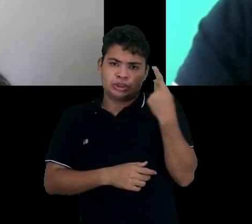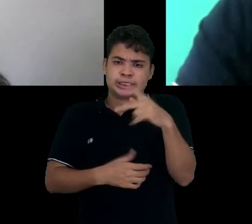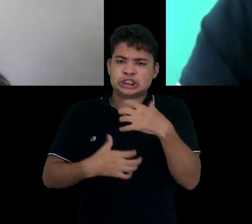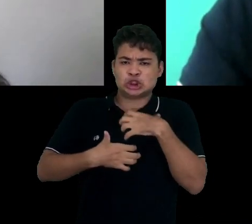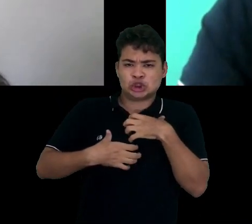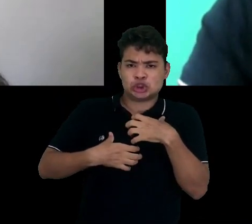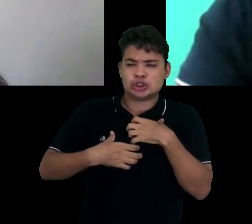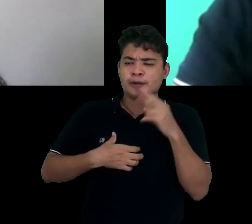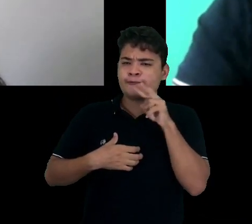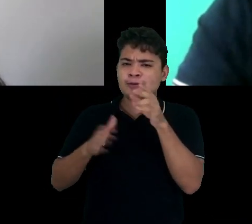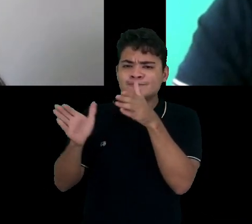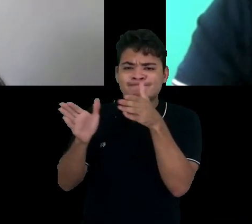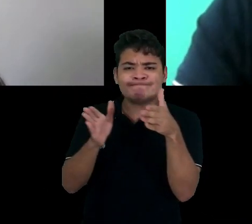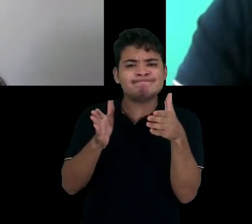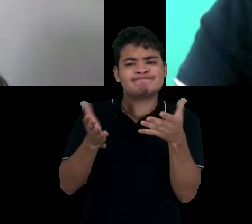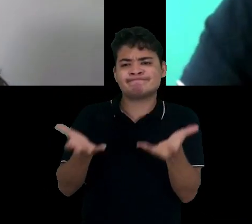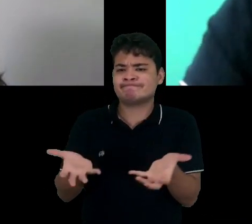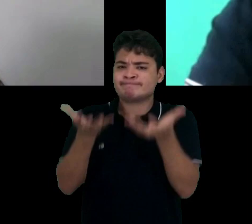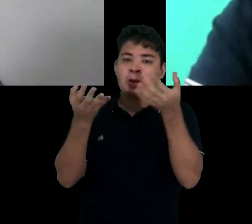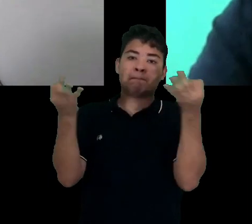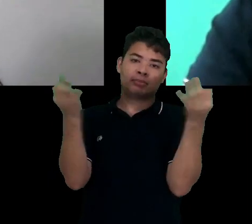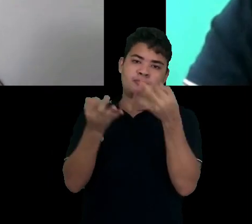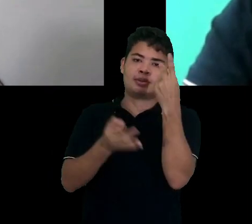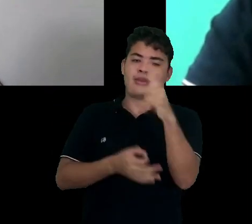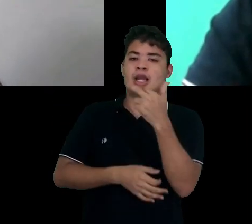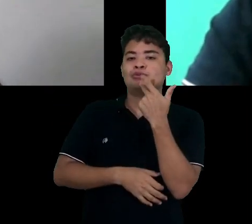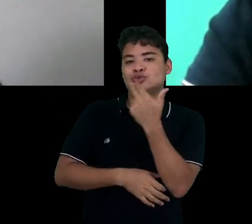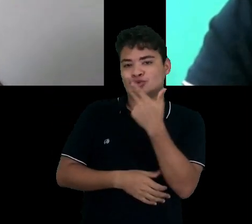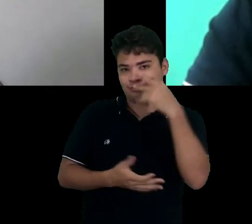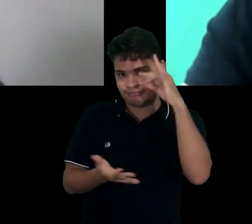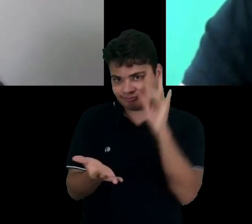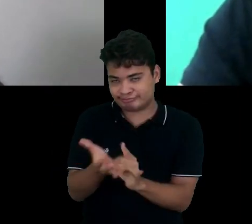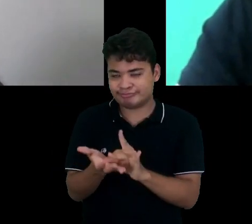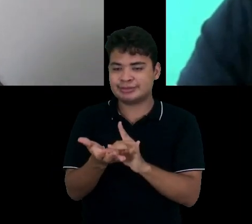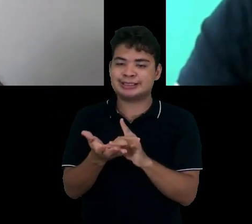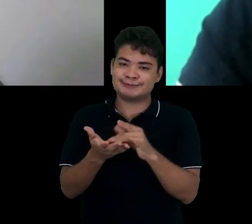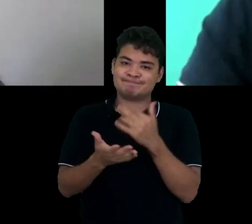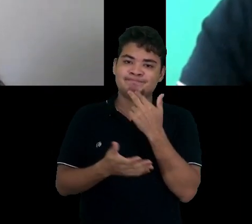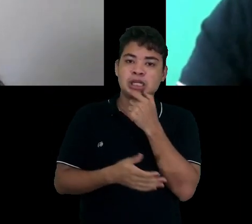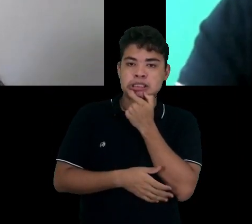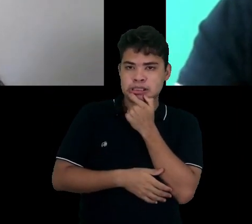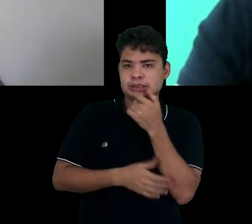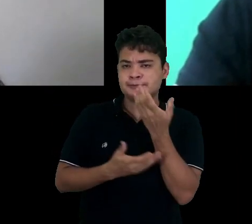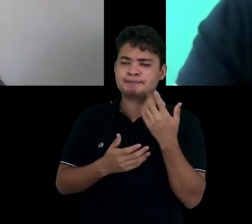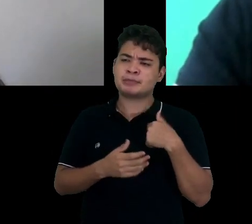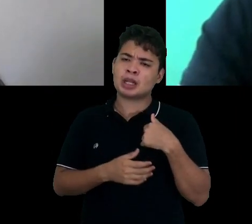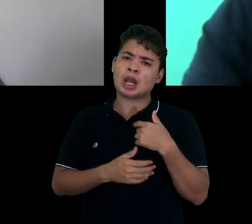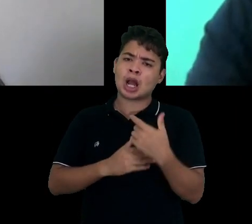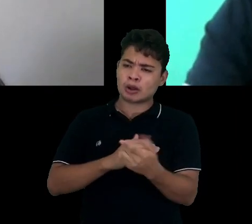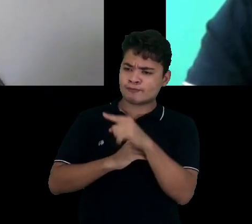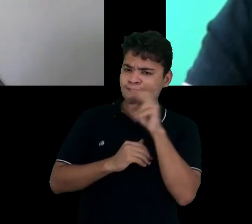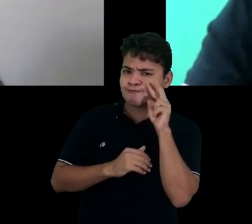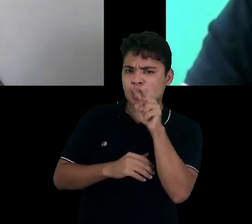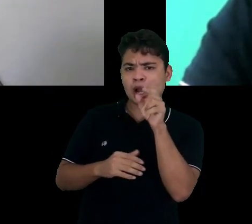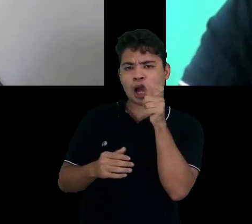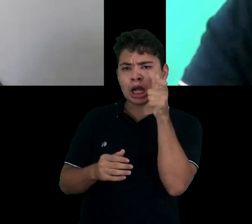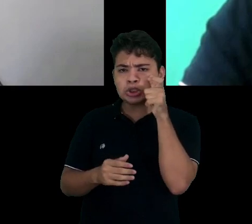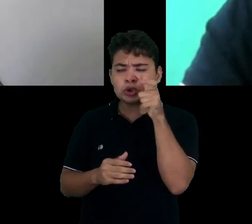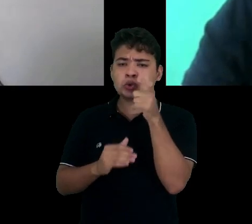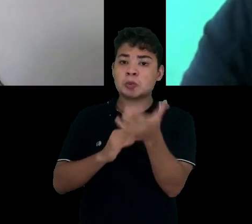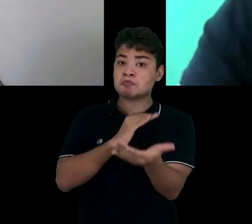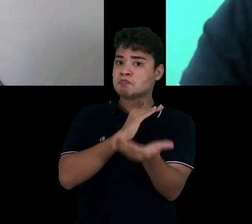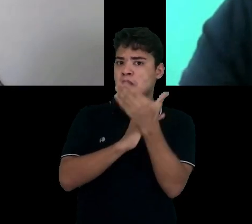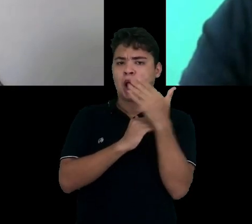tem um realce muito bom no idioma que ele foi feito. Então, é uma coisa assim que me ajudou, me ajuda